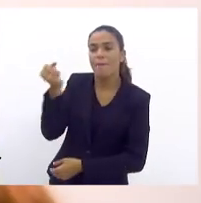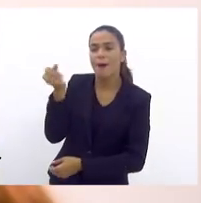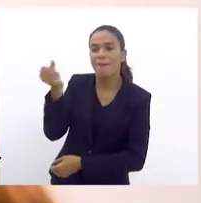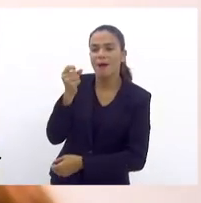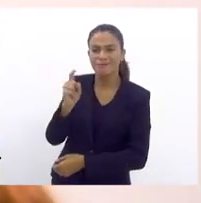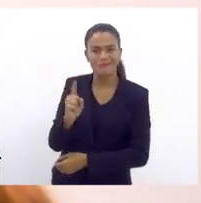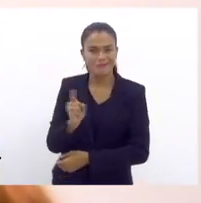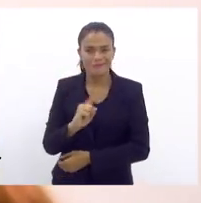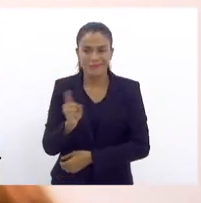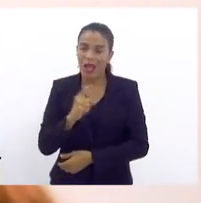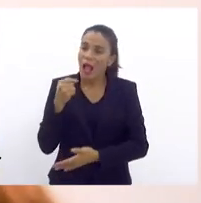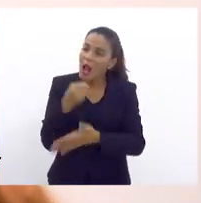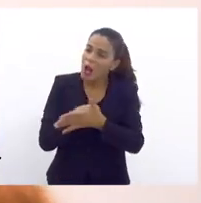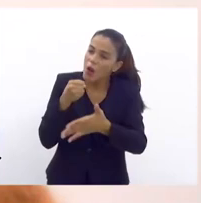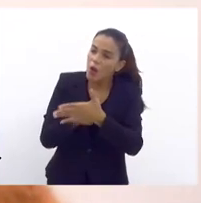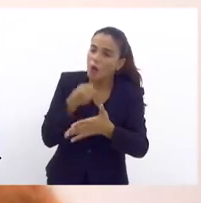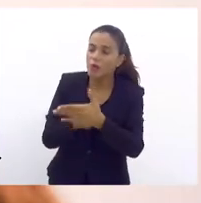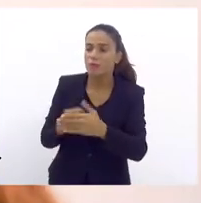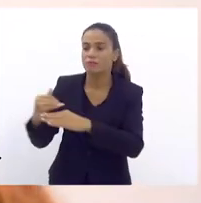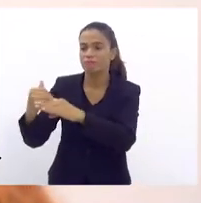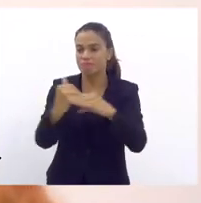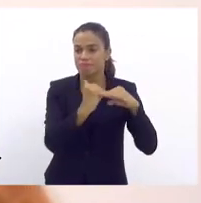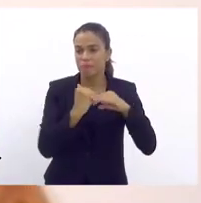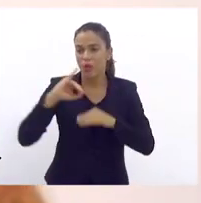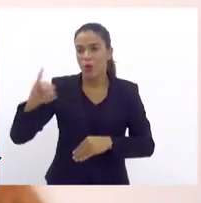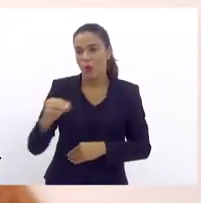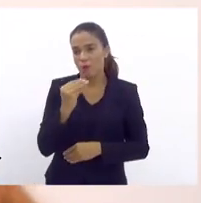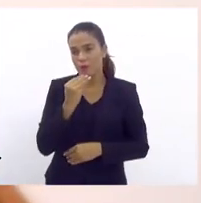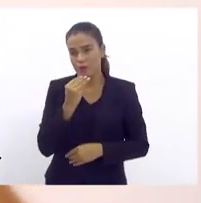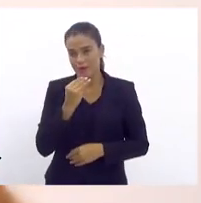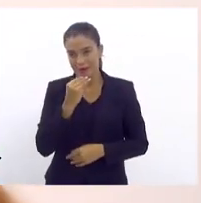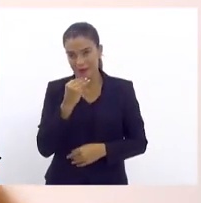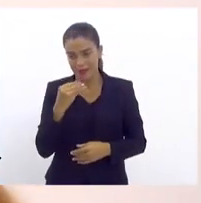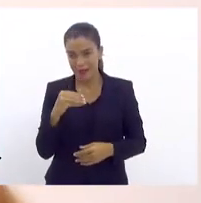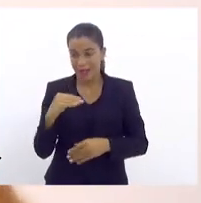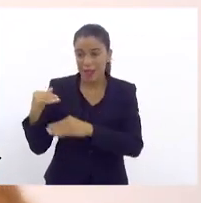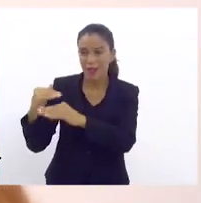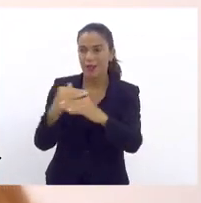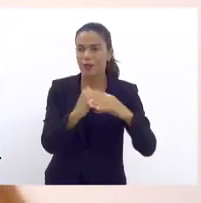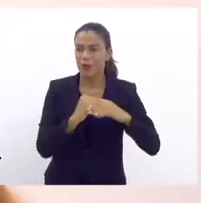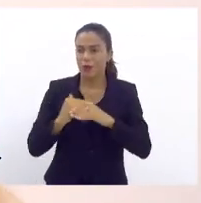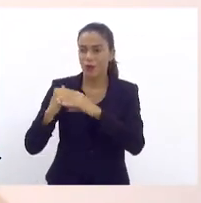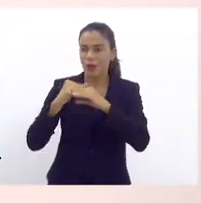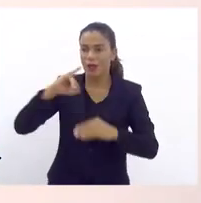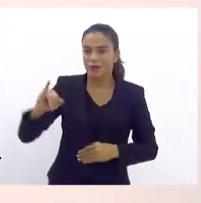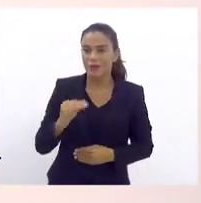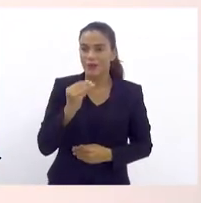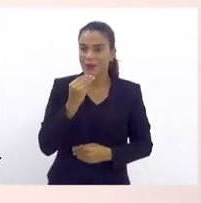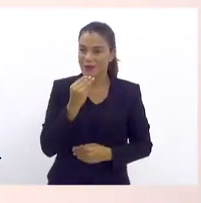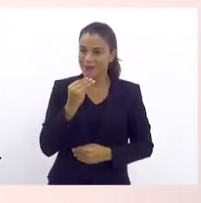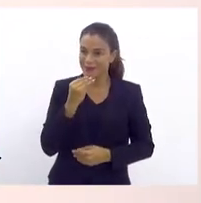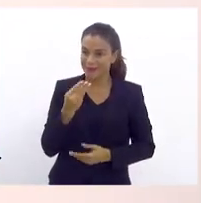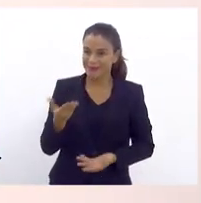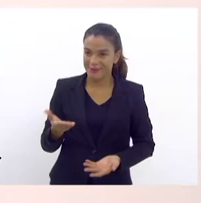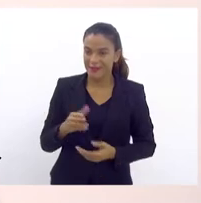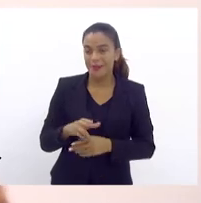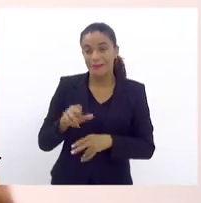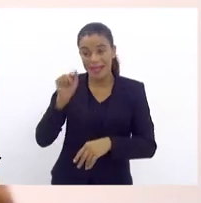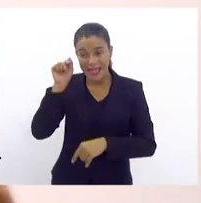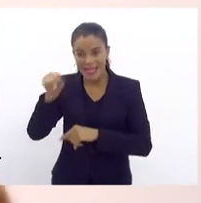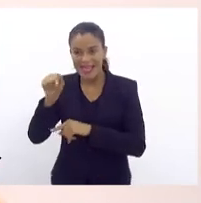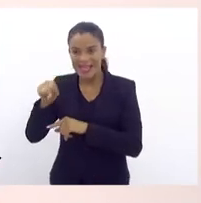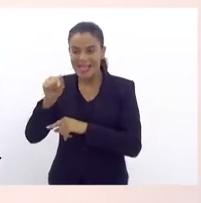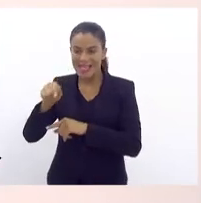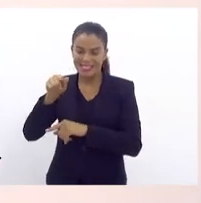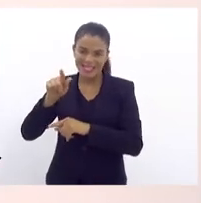luta por igualdade de oportunidades né então igualdade de oportunidades Então esse é